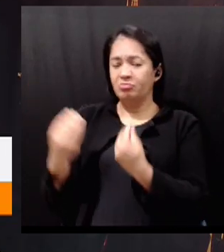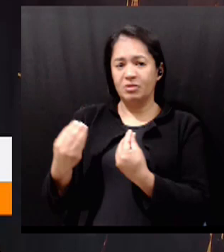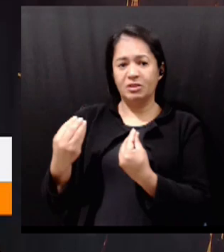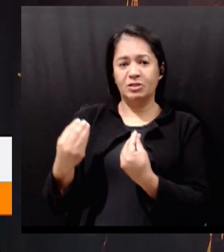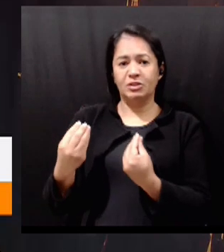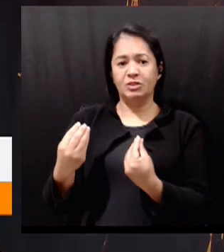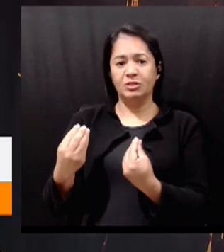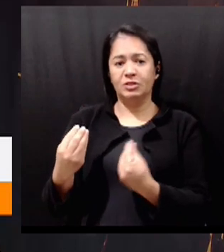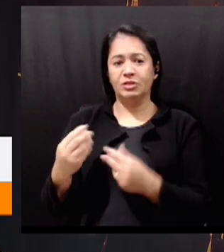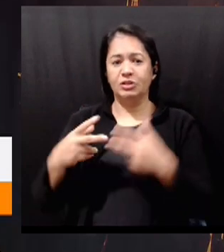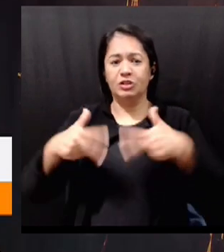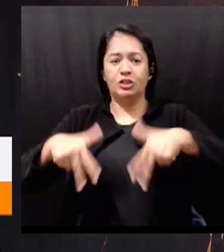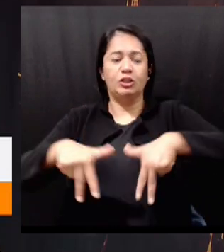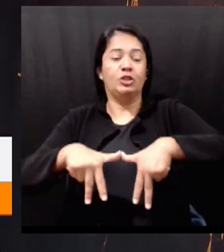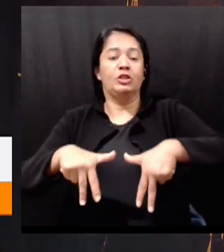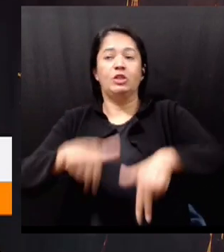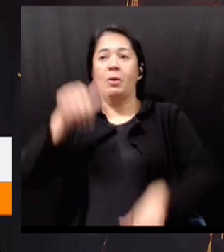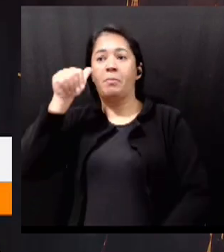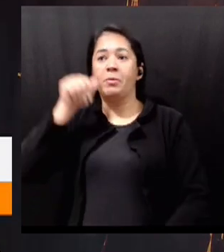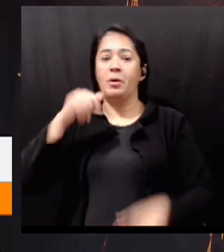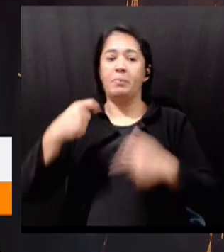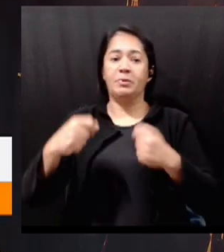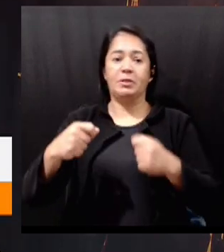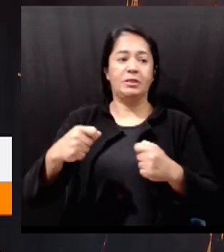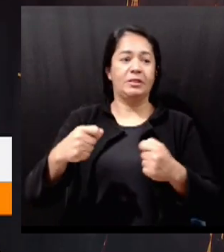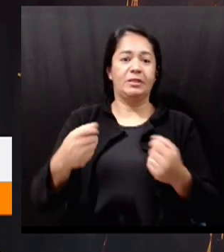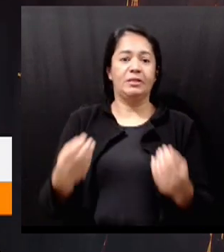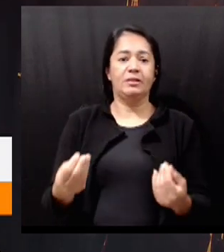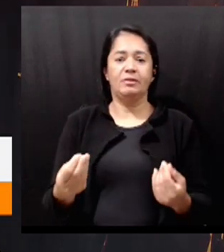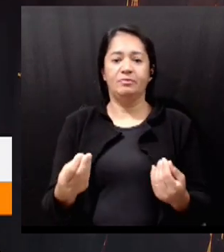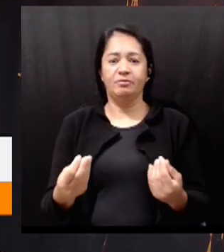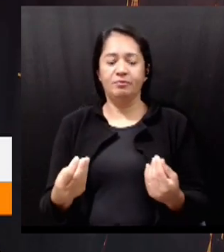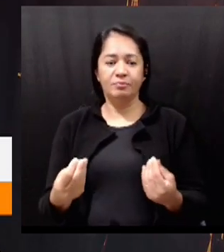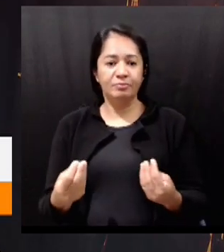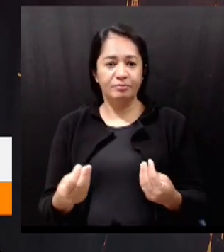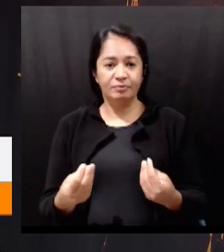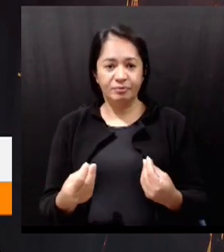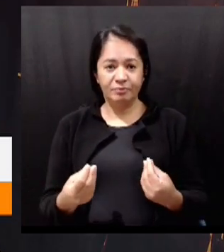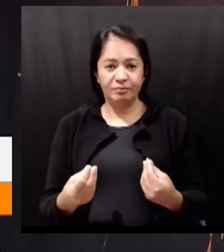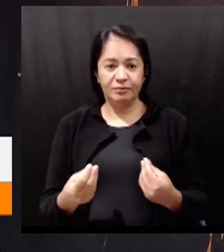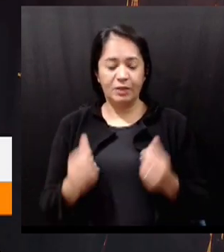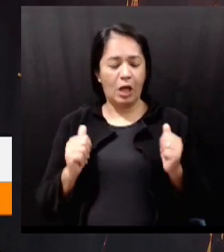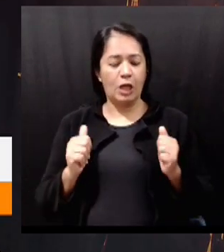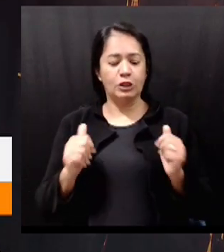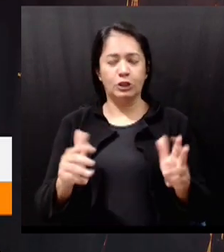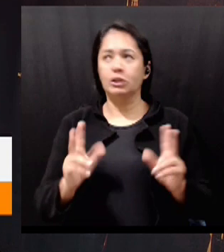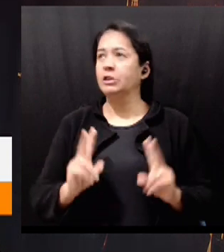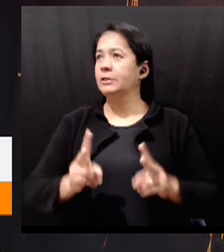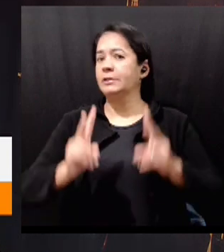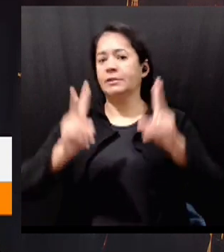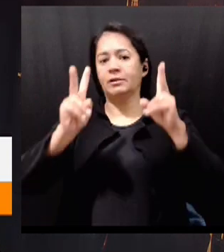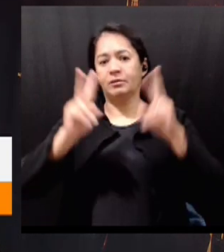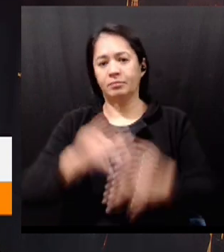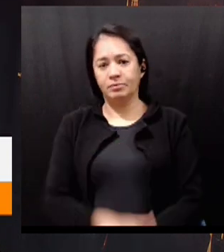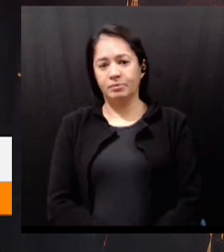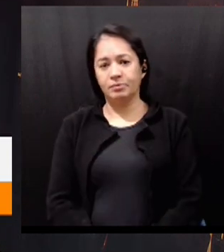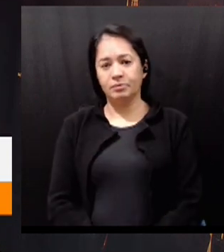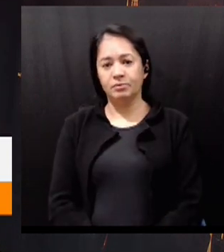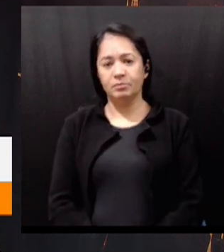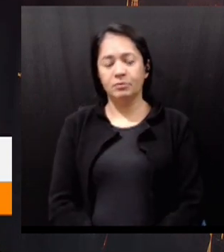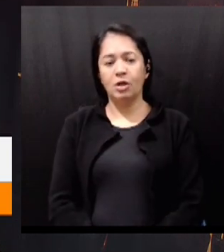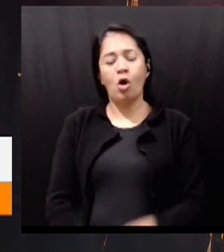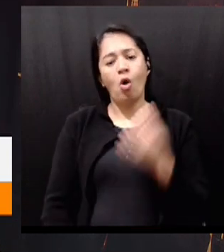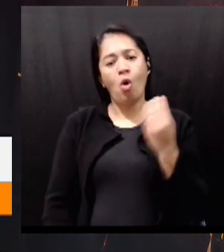mulher ela precisa estar, em ação o tempo todo. Como que